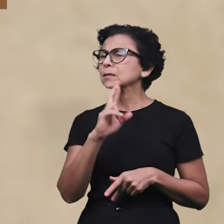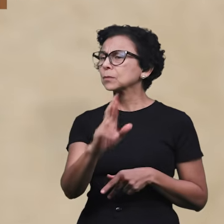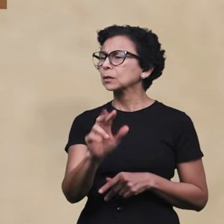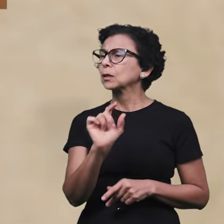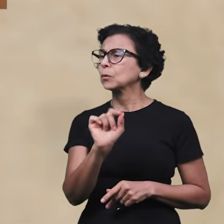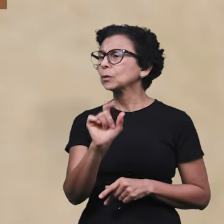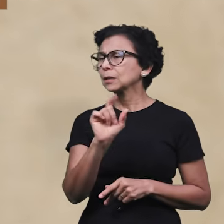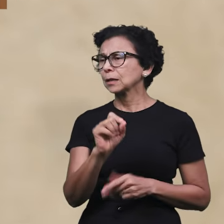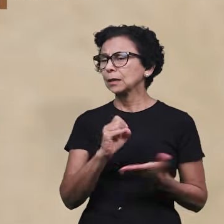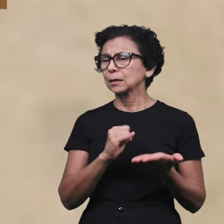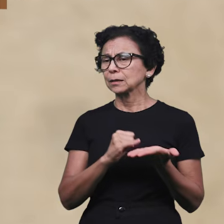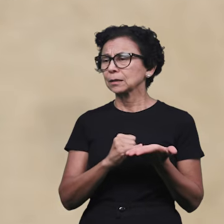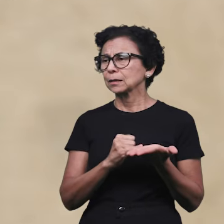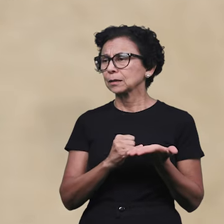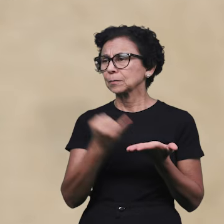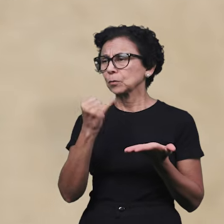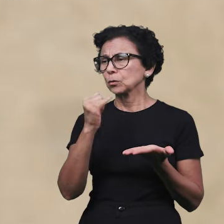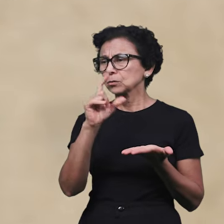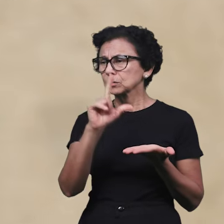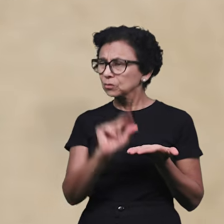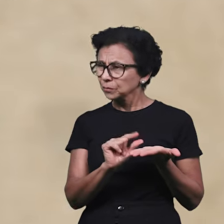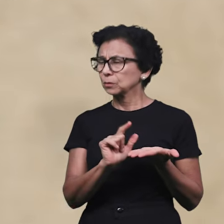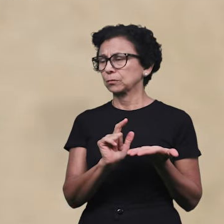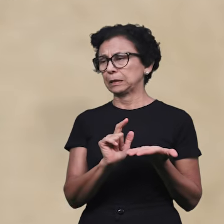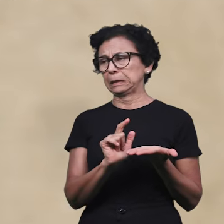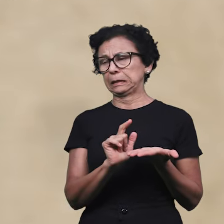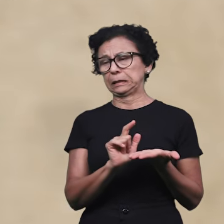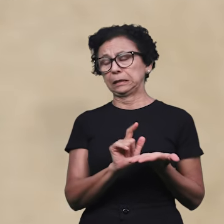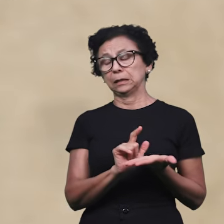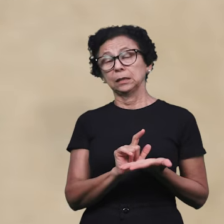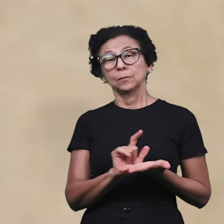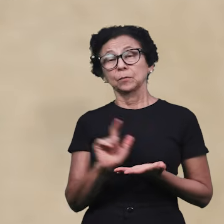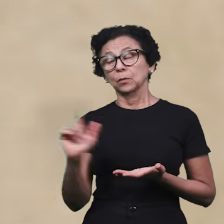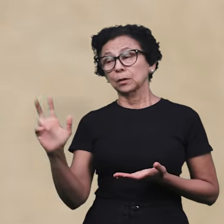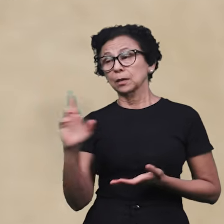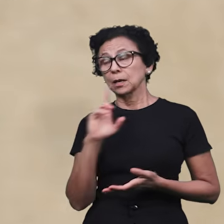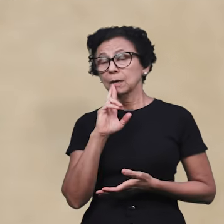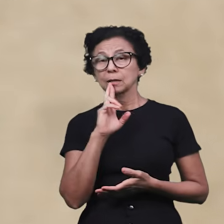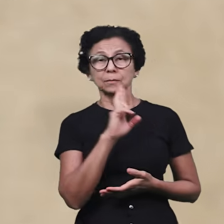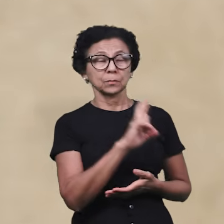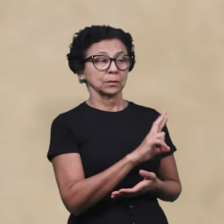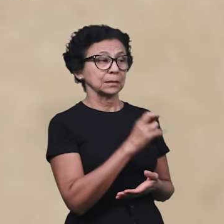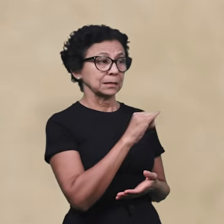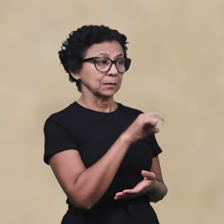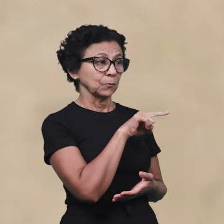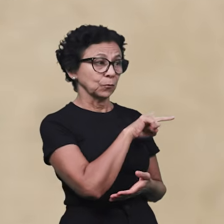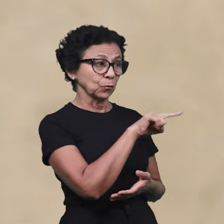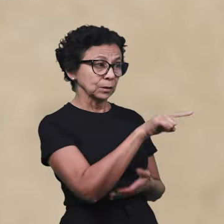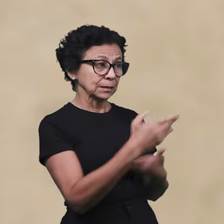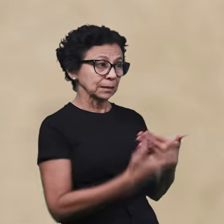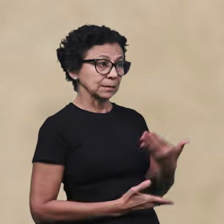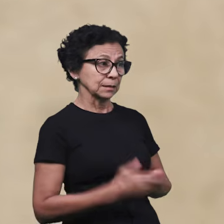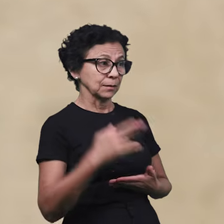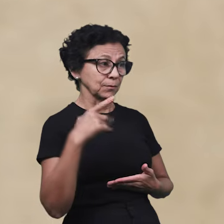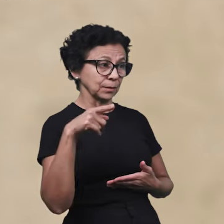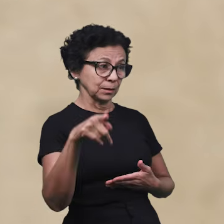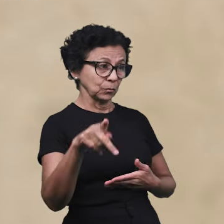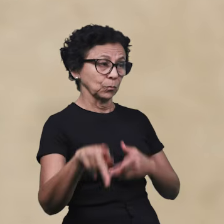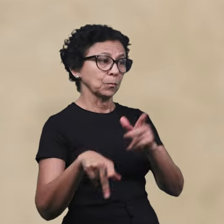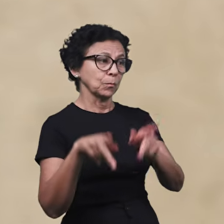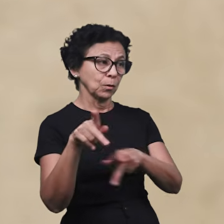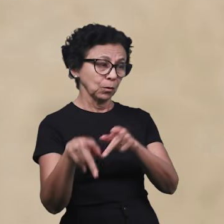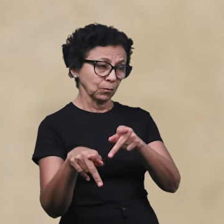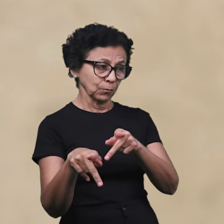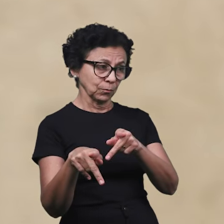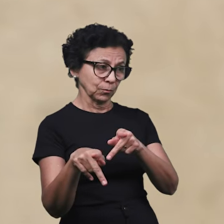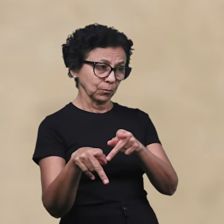da redução de impostos. E eles lhe falaram, dizendo, se hoje fores servo deste povo e